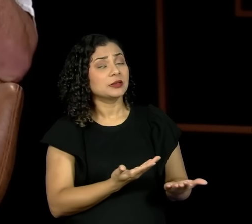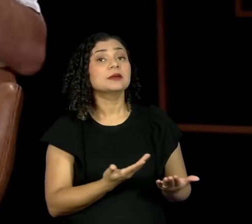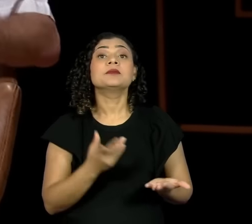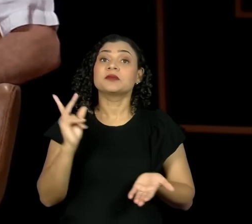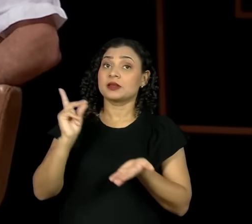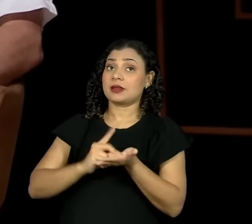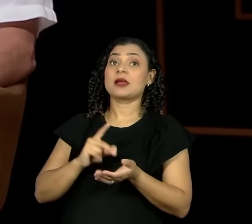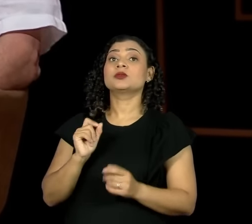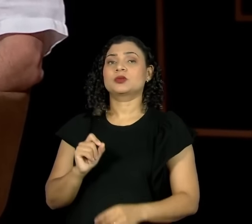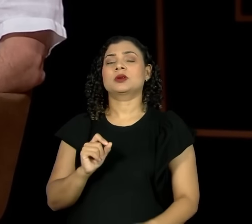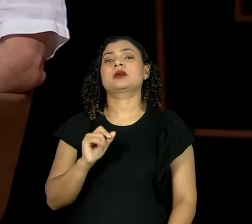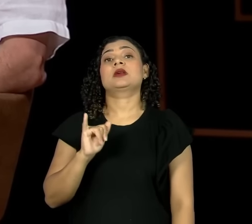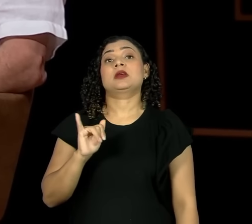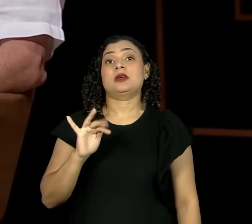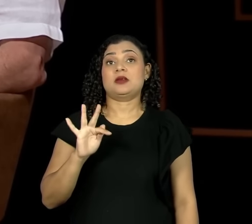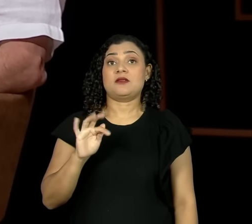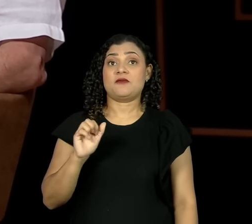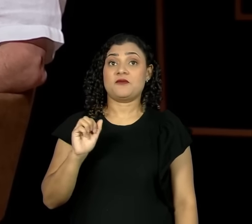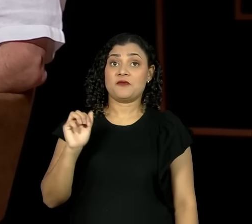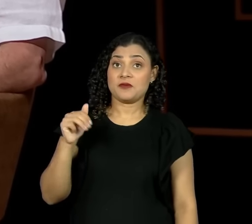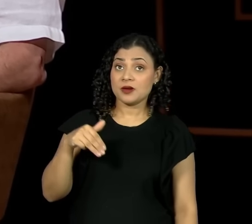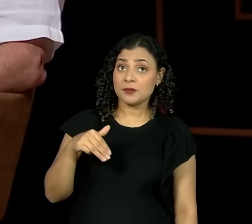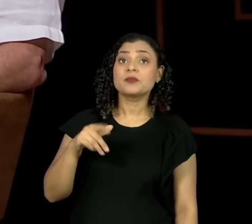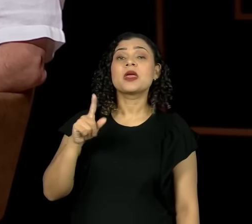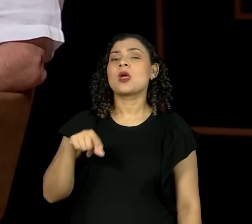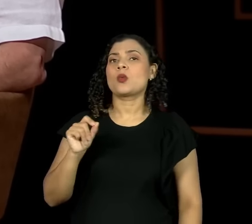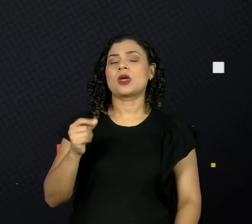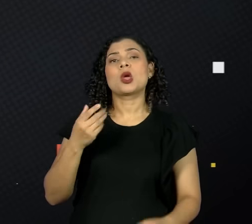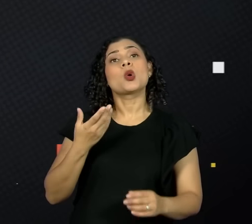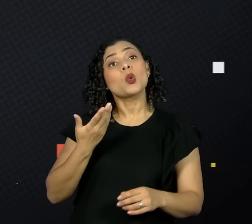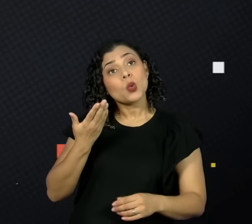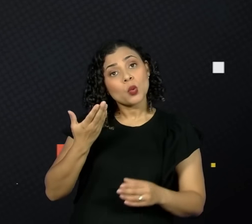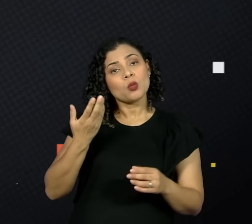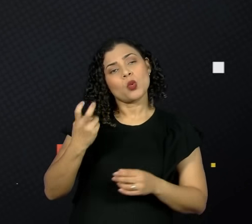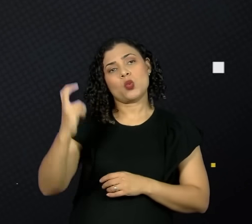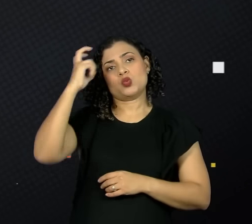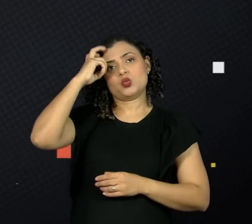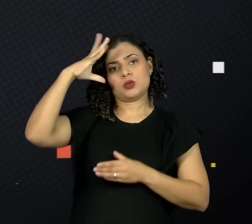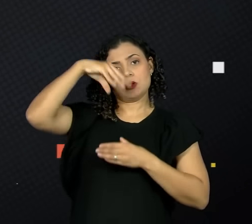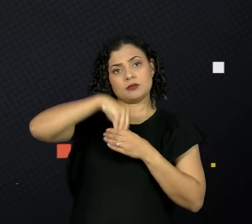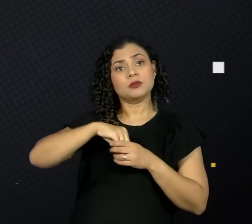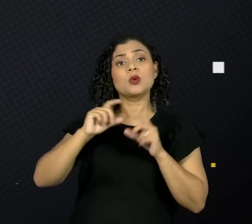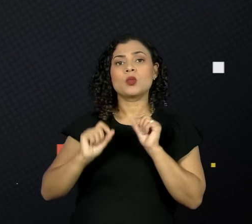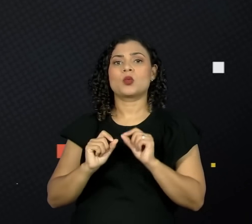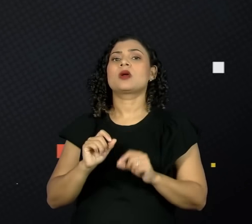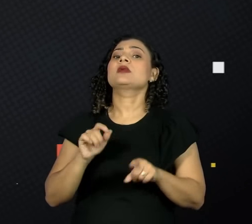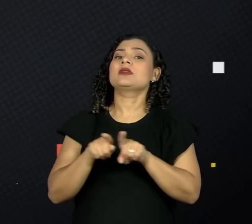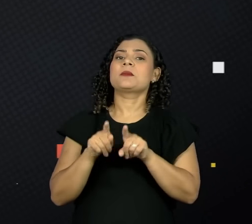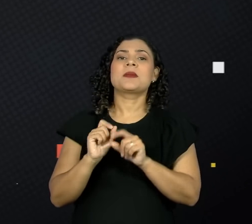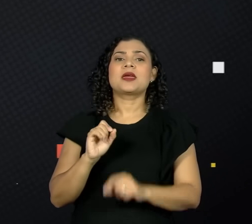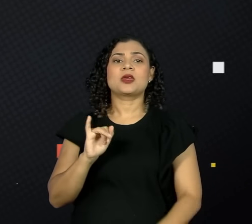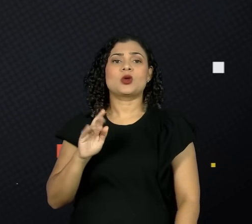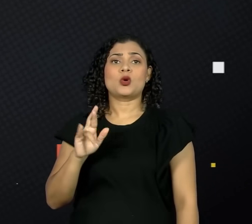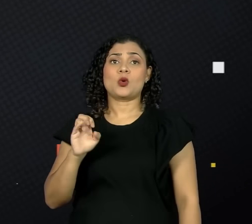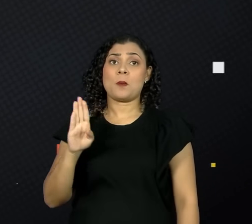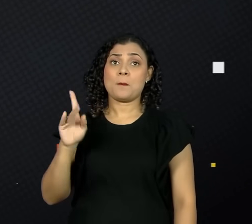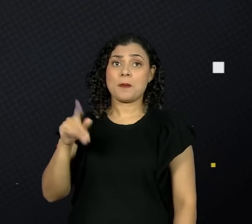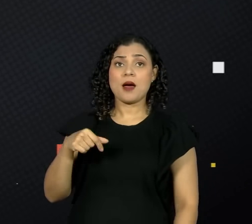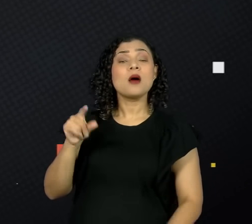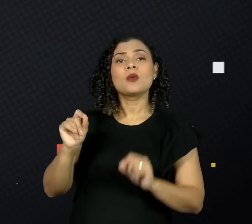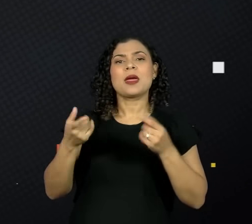veio da da da cultura yorubá ah né ela ela tem uma similaridade com